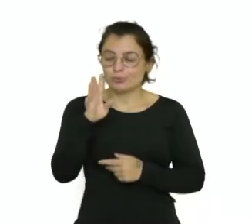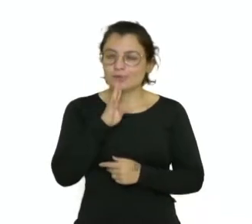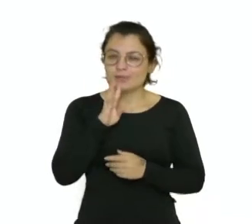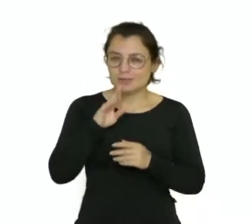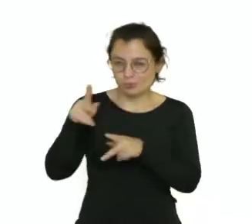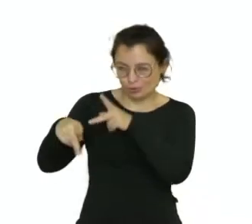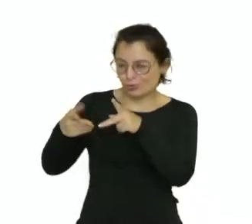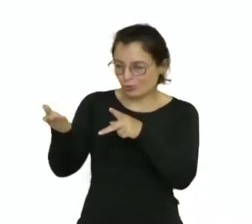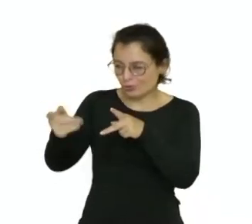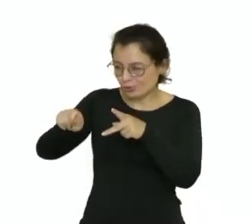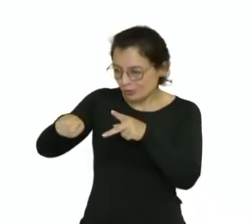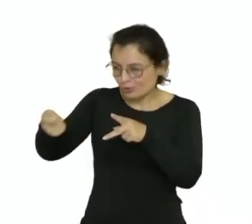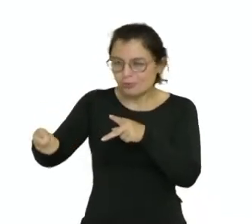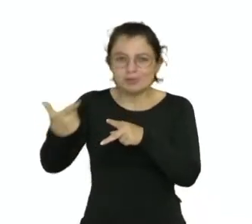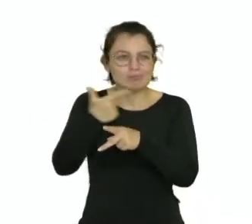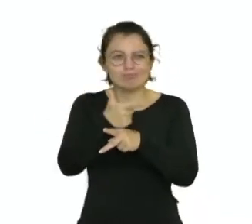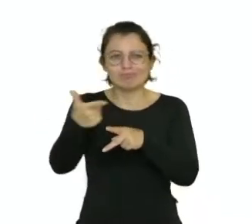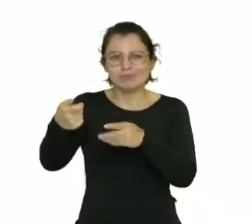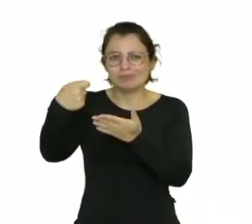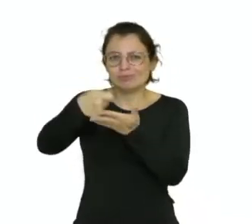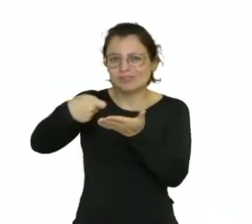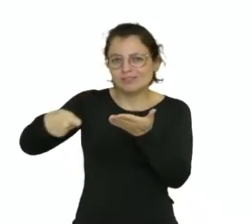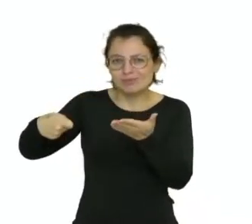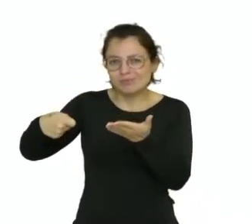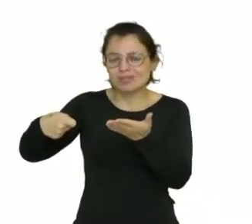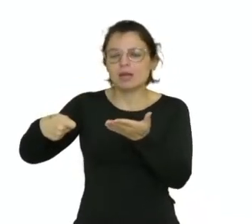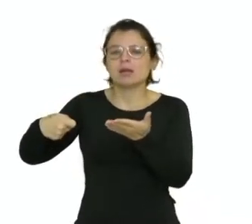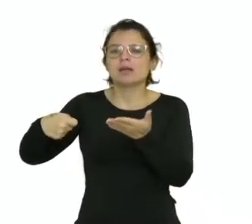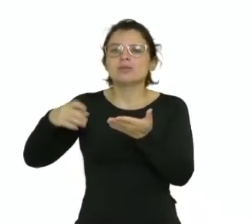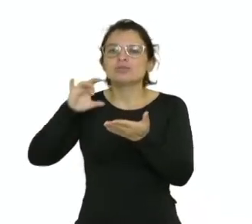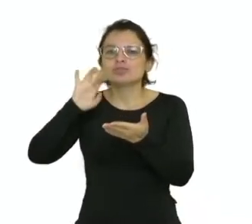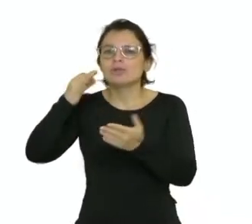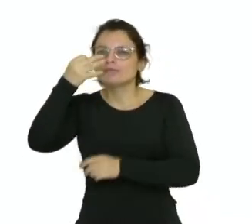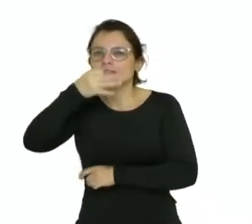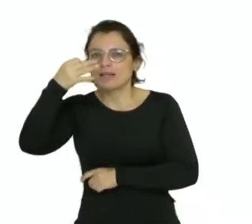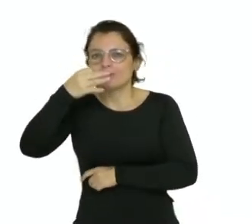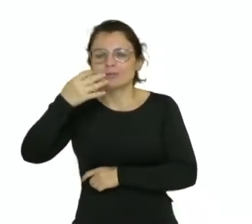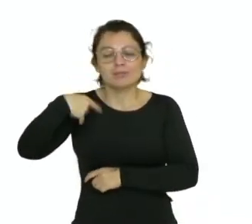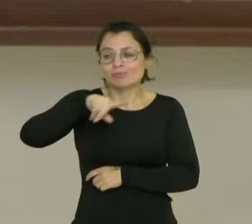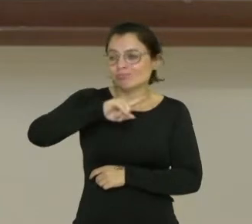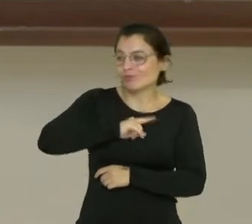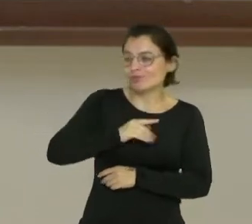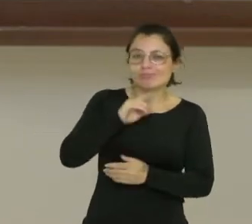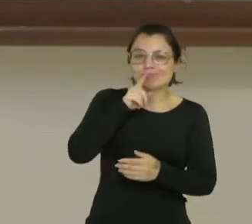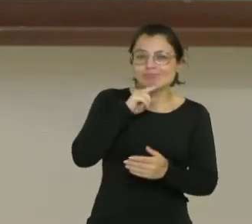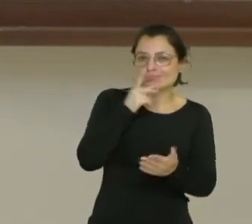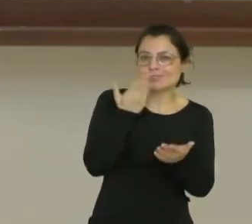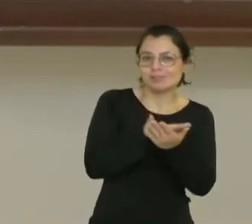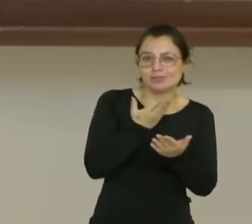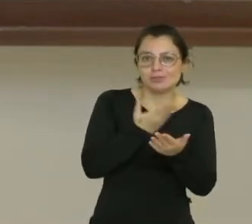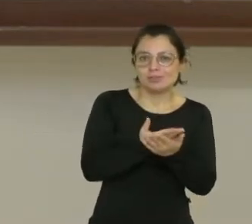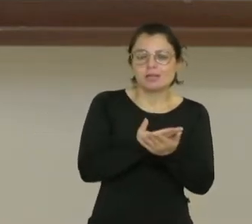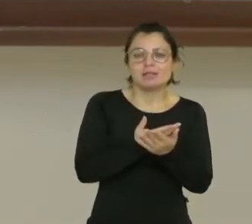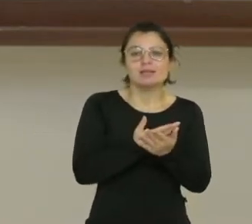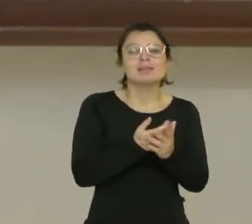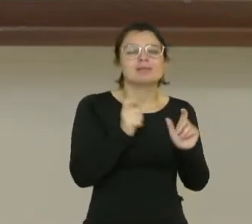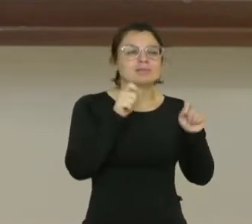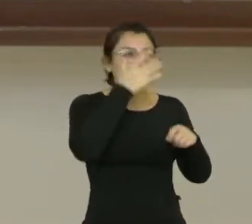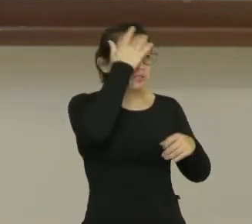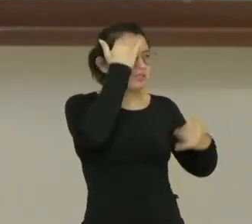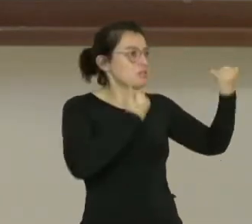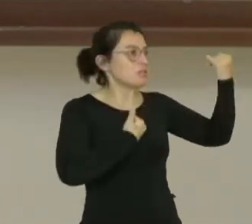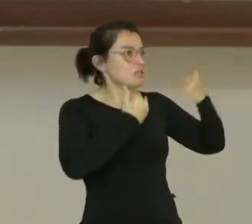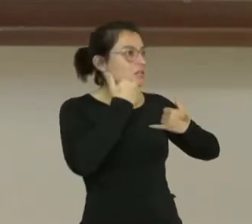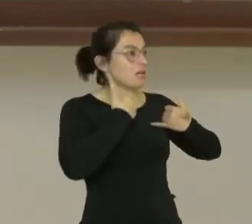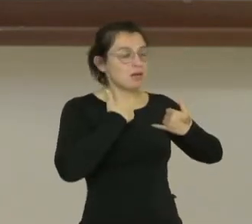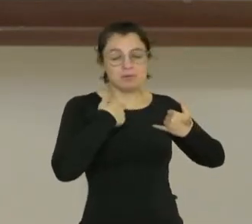conhecimento acumulado sobre os indígenas do Brasil é pouco disseminado entre nós. Então a gente ouve as maiores barbaridades,